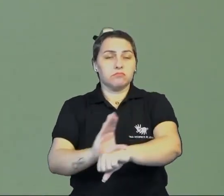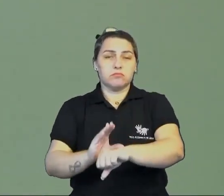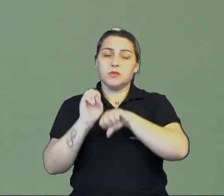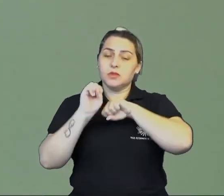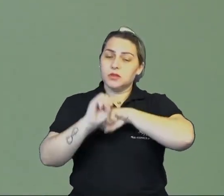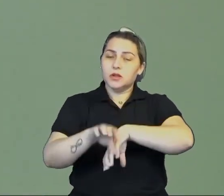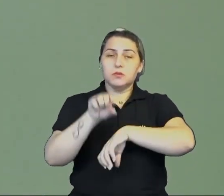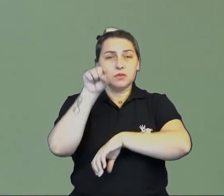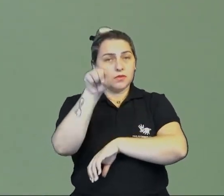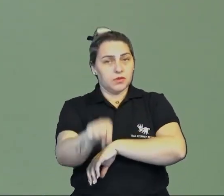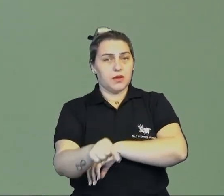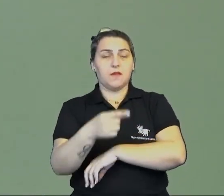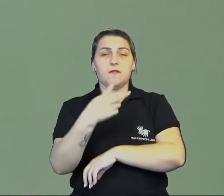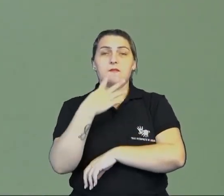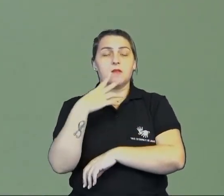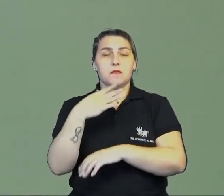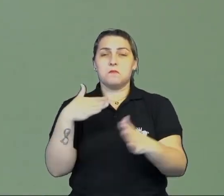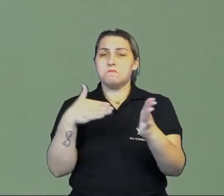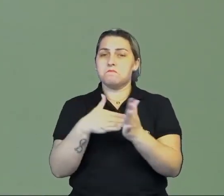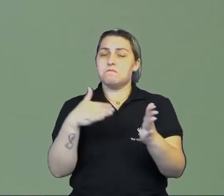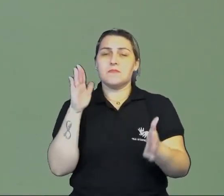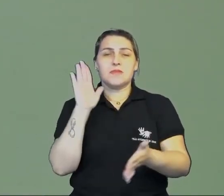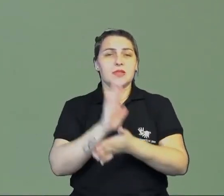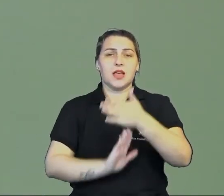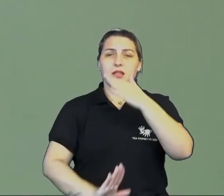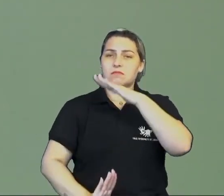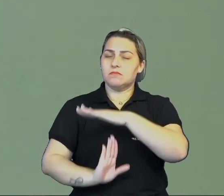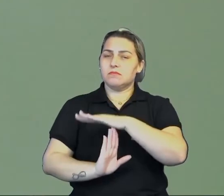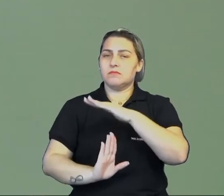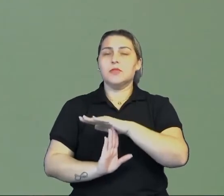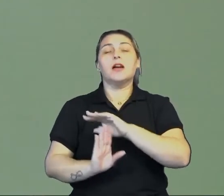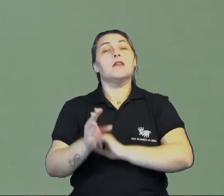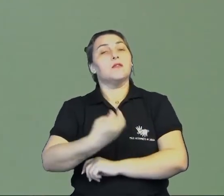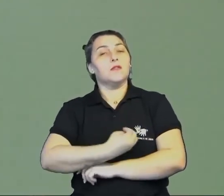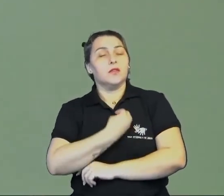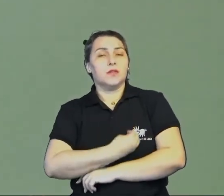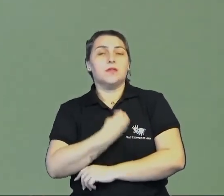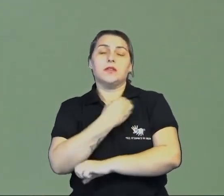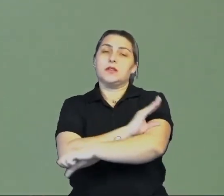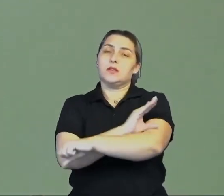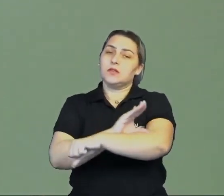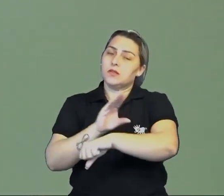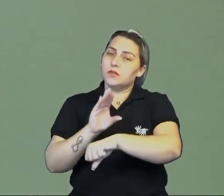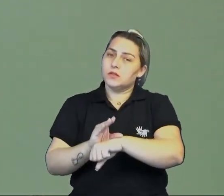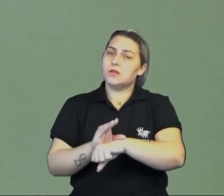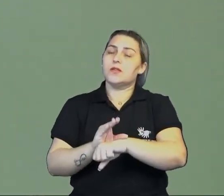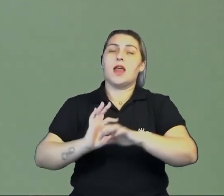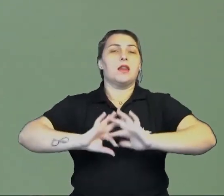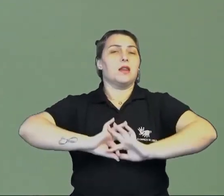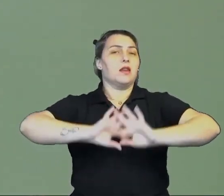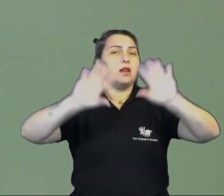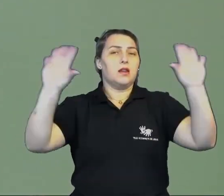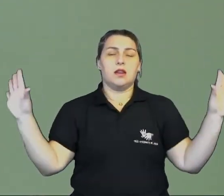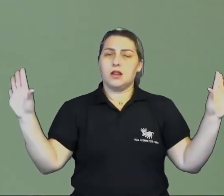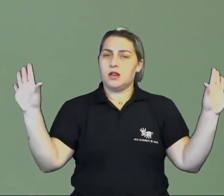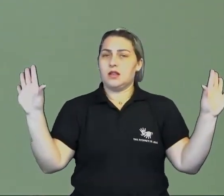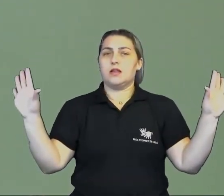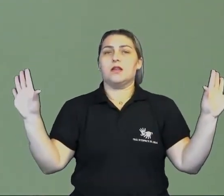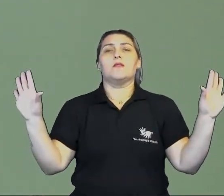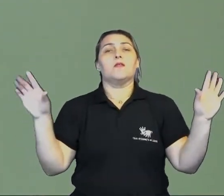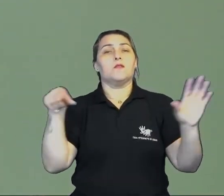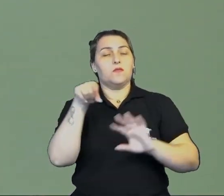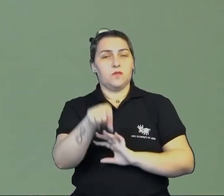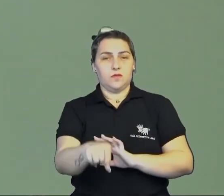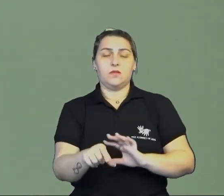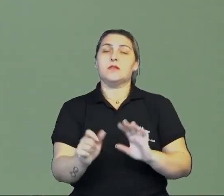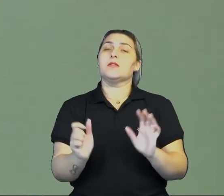você. Veja que a gente não tem impedimento nenhum que nos limite. A vivência da cultura, ela é livre e espontânea, desde que